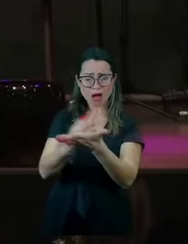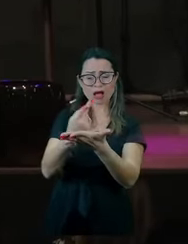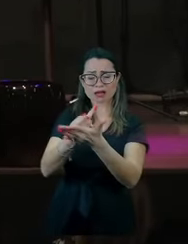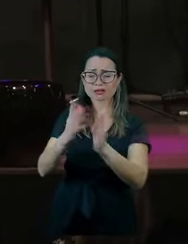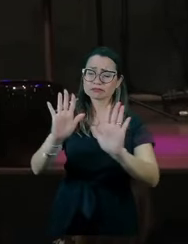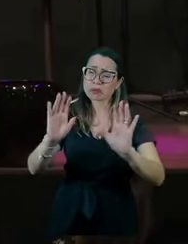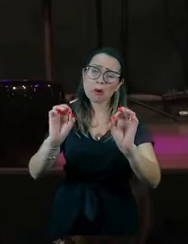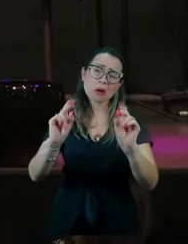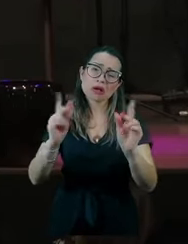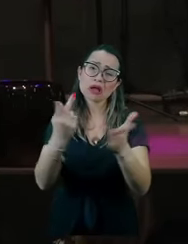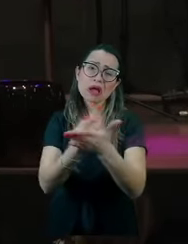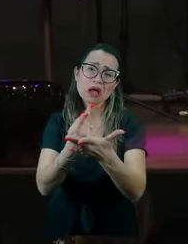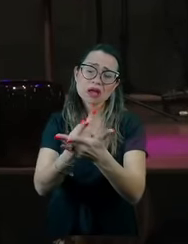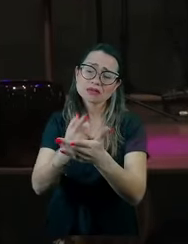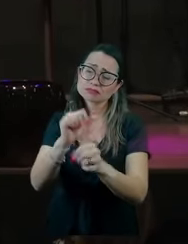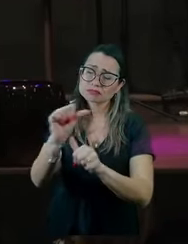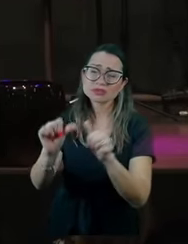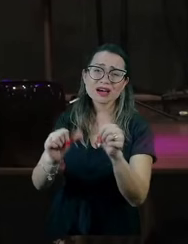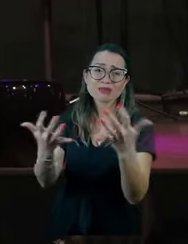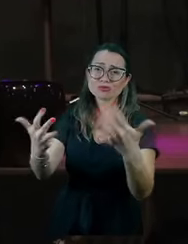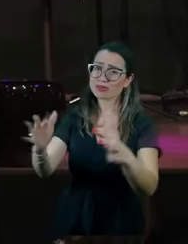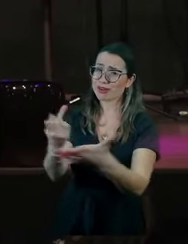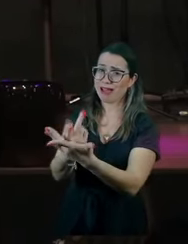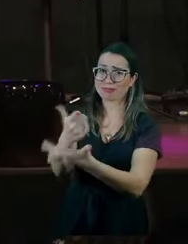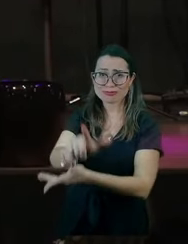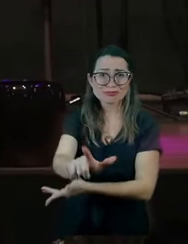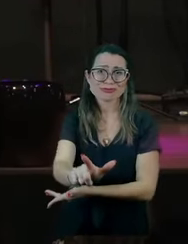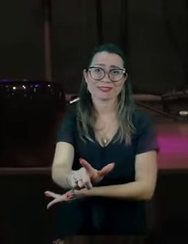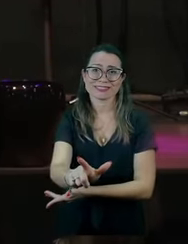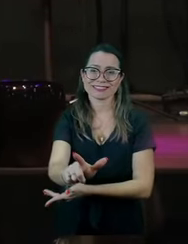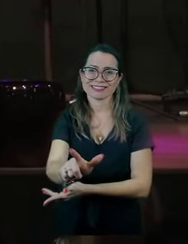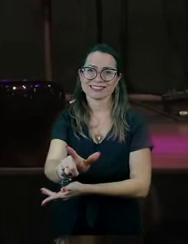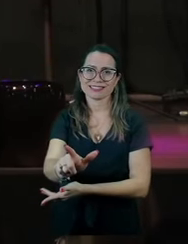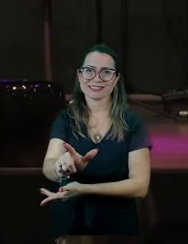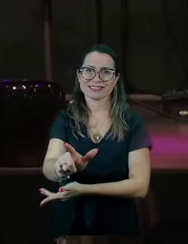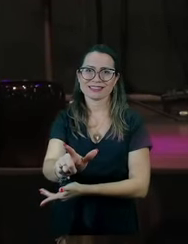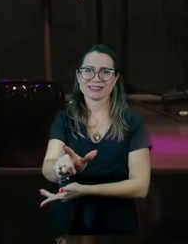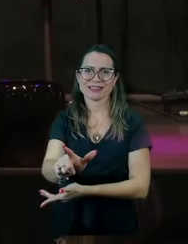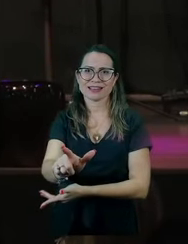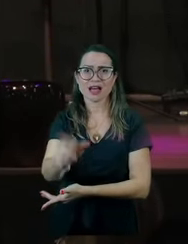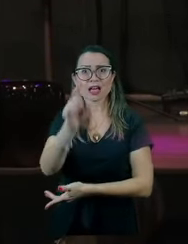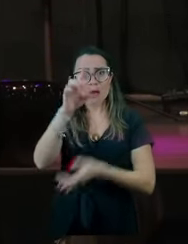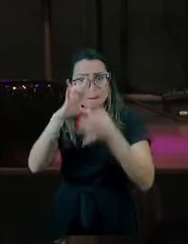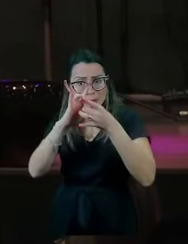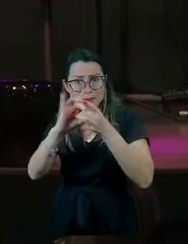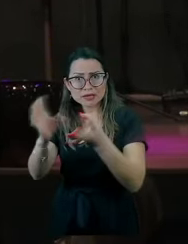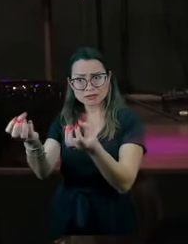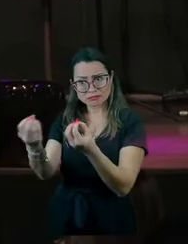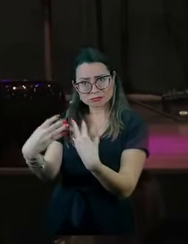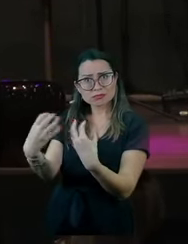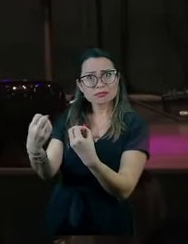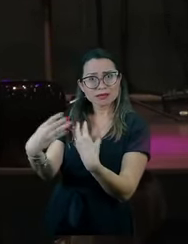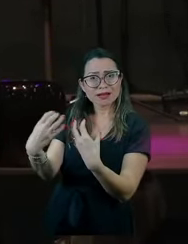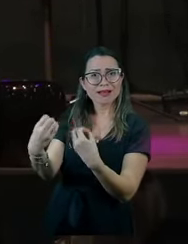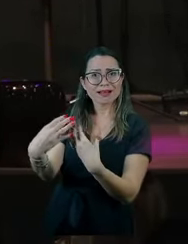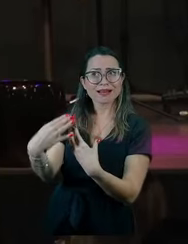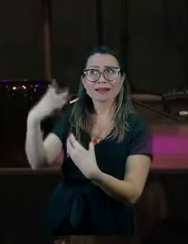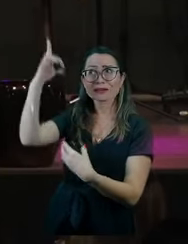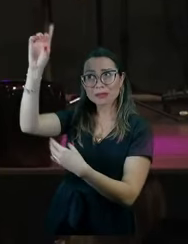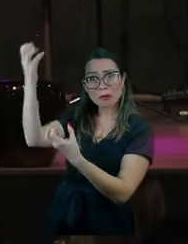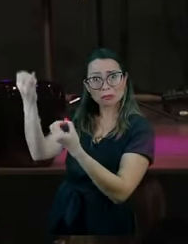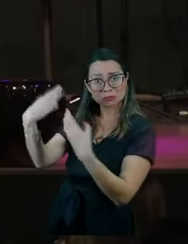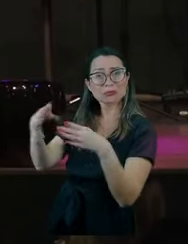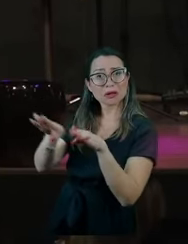errei, vou mudar, não quero mais errar nisso. Seja alguém ensinável, maleável pelo Senhor. Mas eu queria